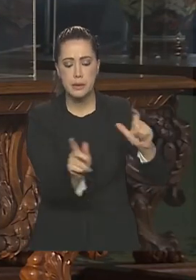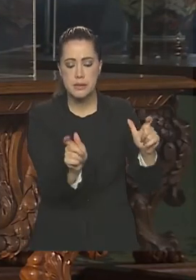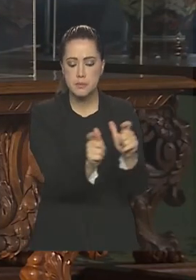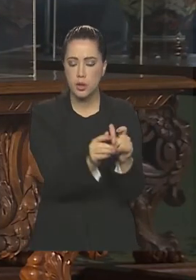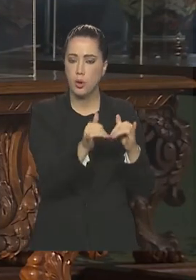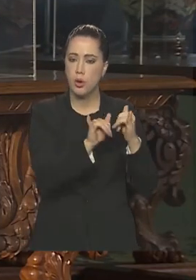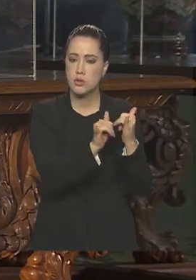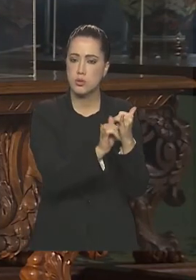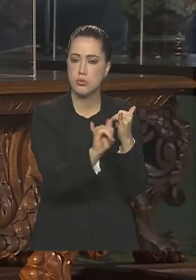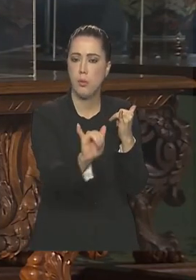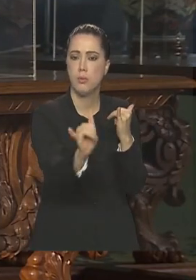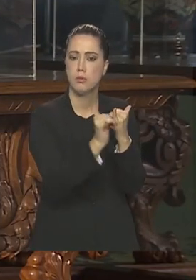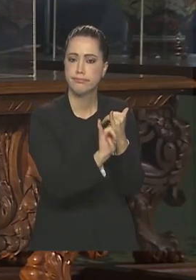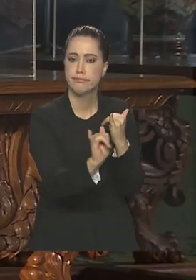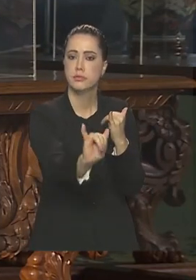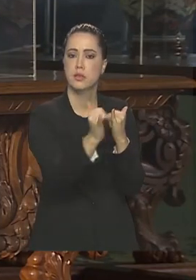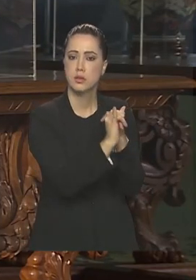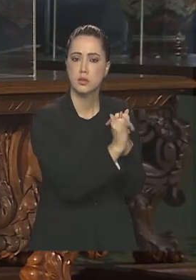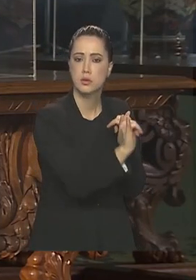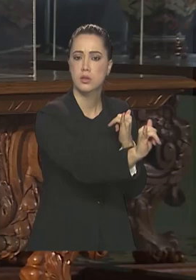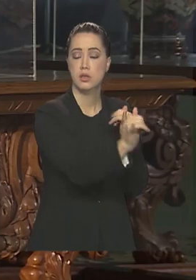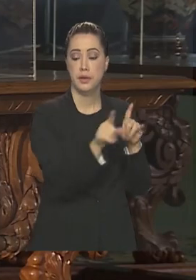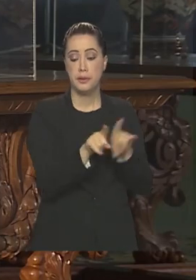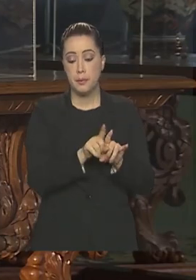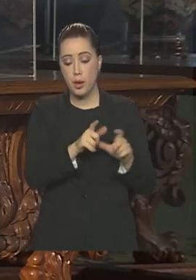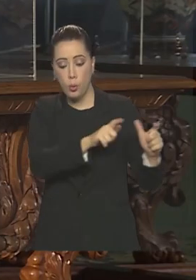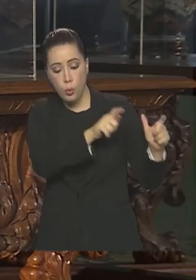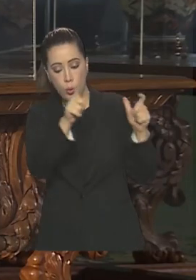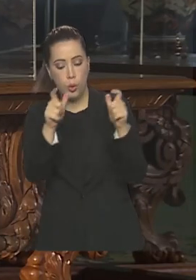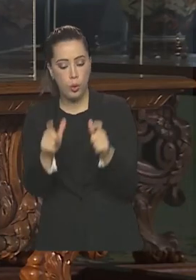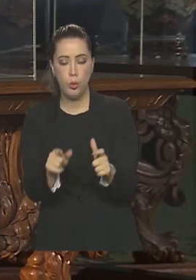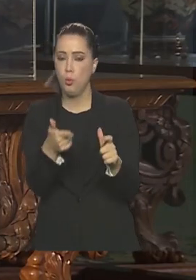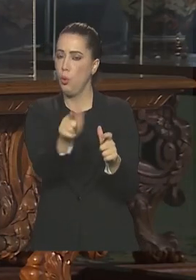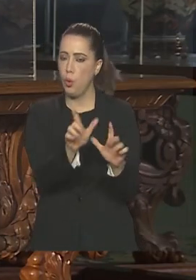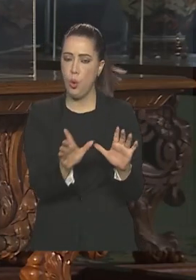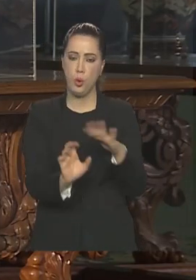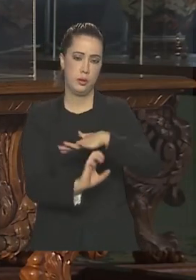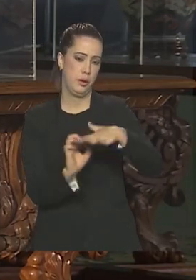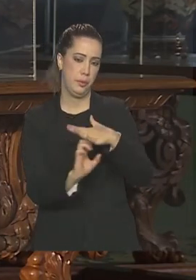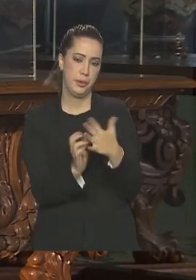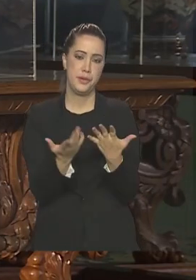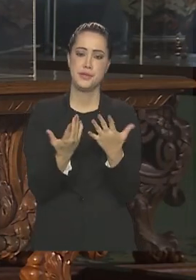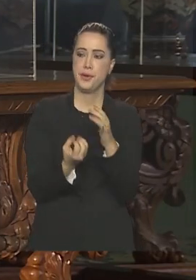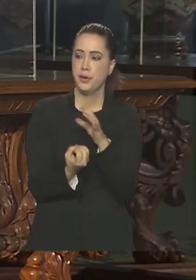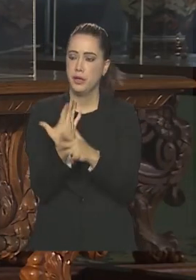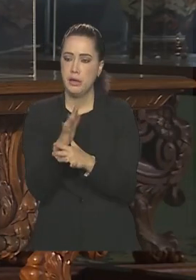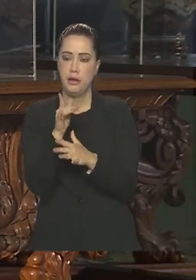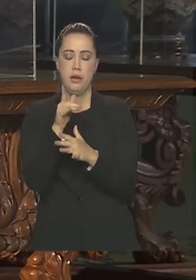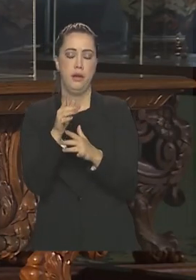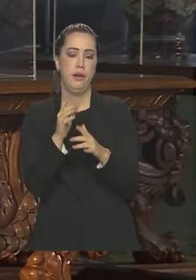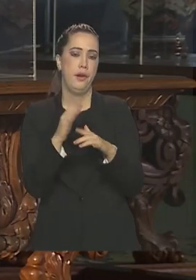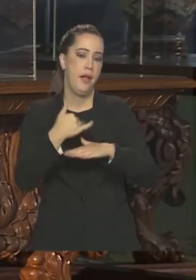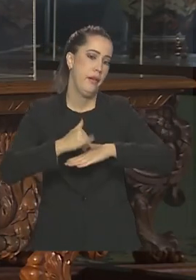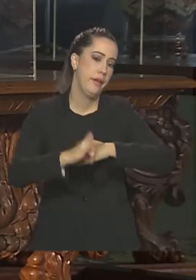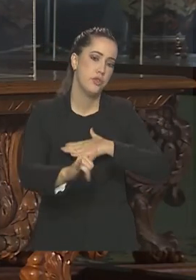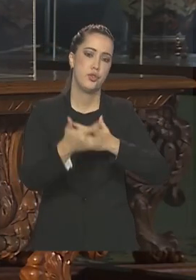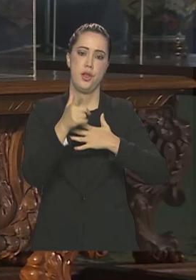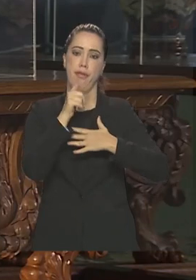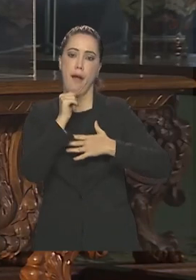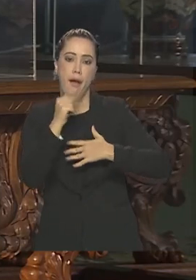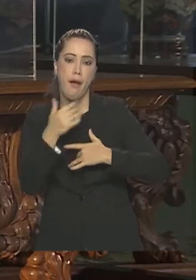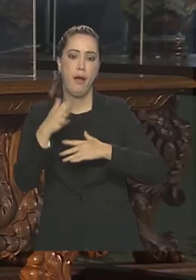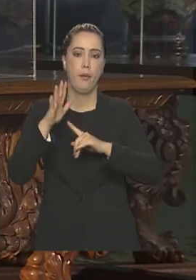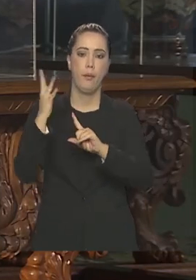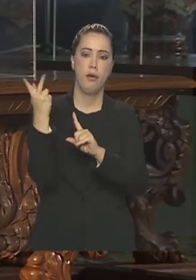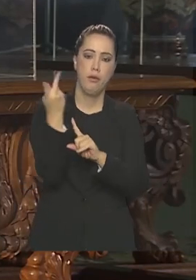transmissão, os agentes geradores, que produzem energia das mais diversas fontes, hidrelétrica, térmica, eólica, solar, e